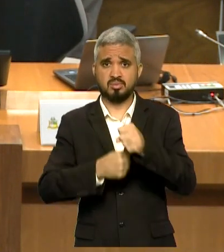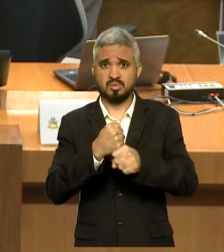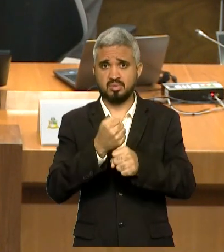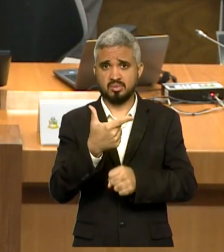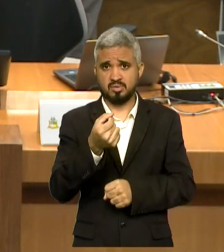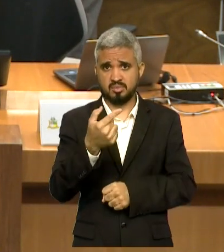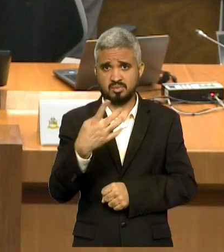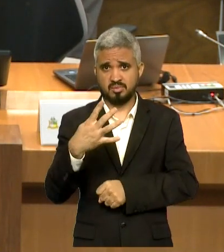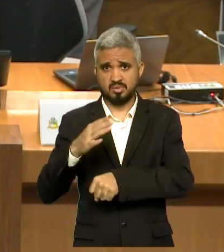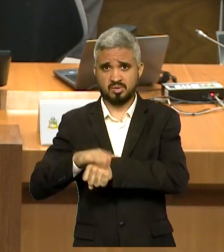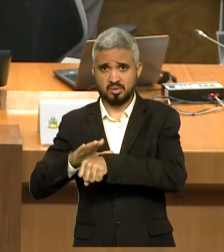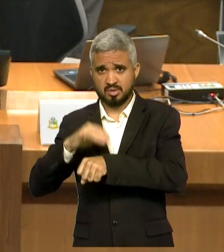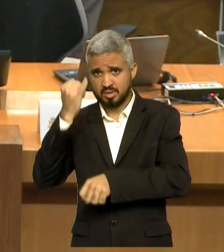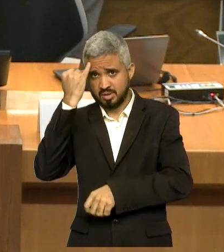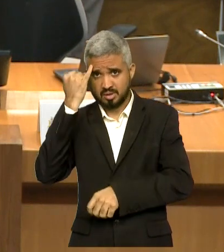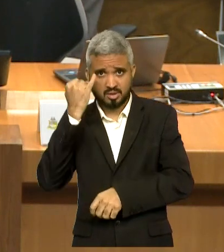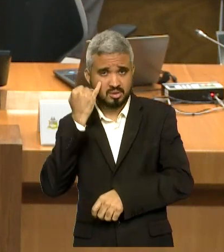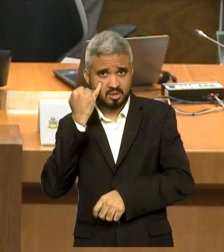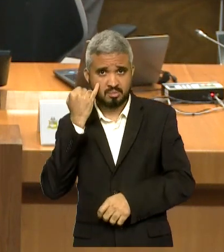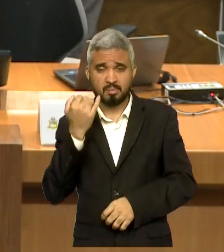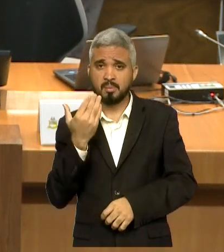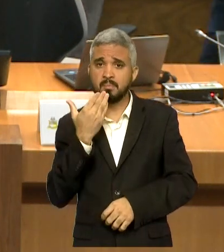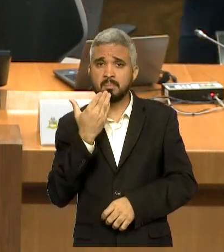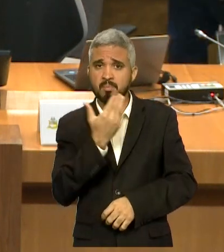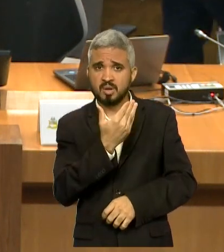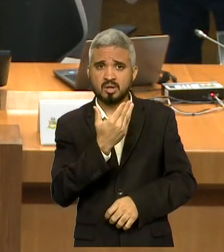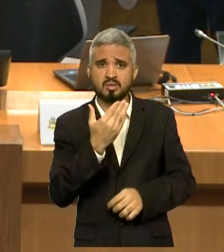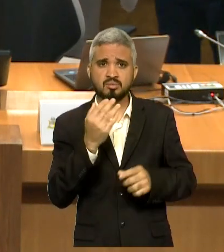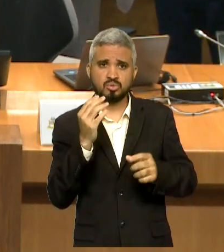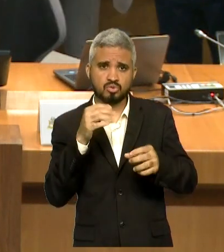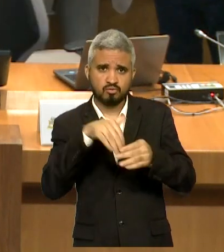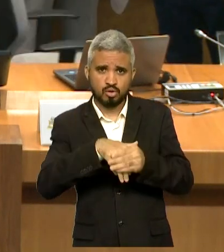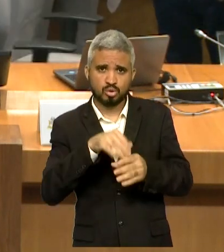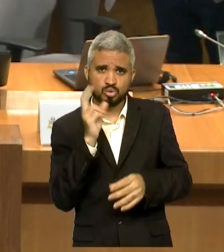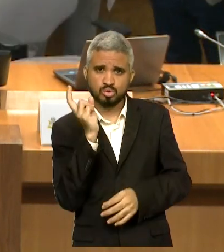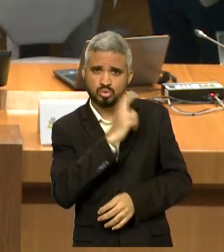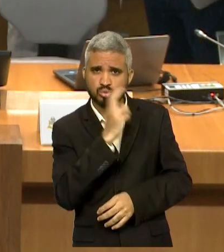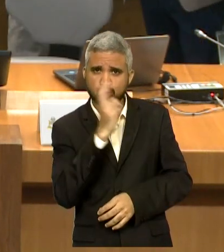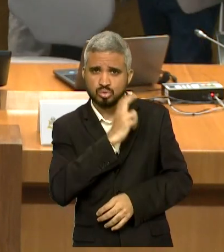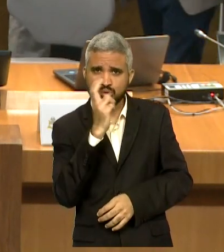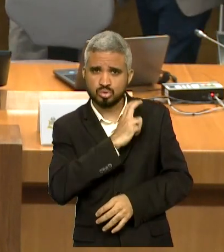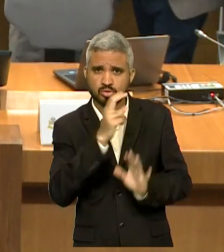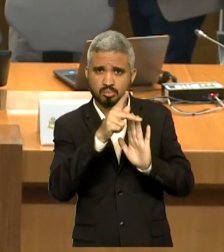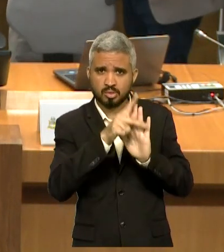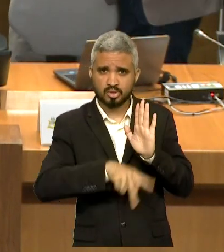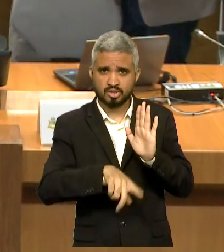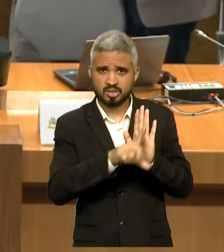Iracema Vale, solicitando ser submetido ao regime de tramitação de urgência o projeto de lei número